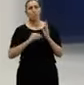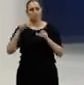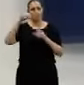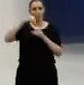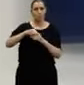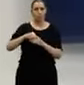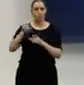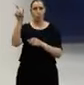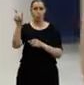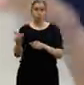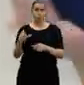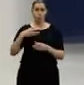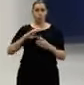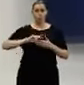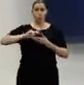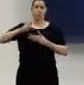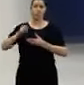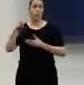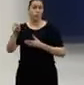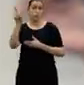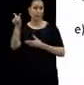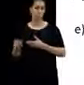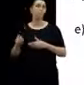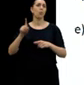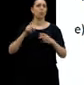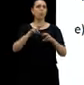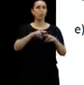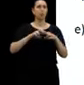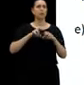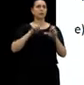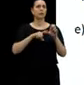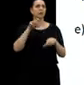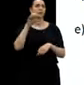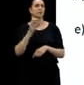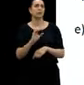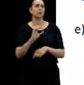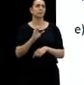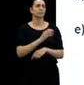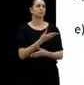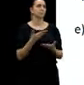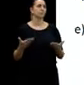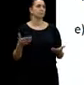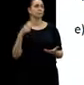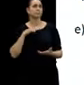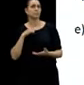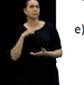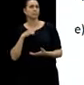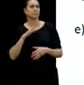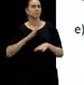dentro do receptor. Por isso que é a letra C. Bom, nós temos